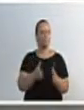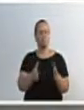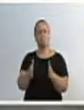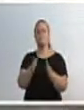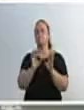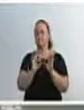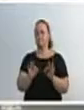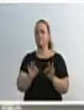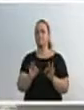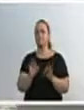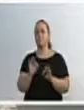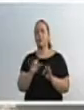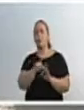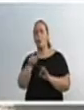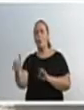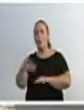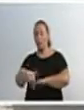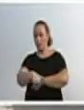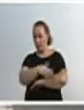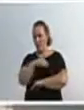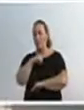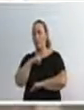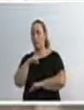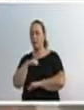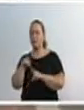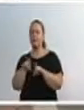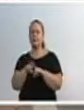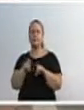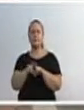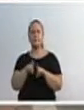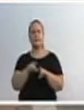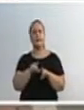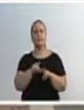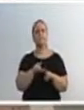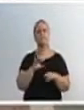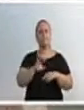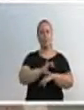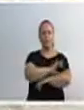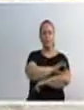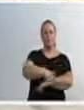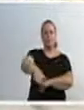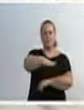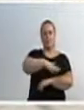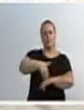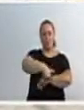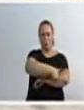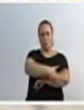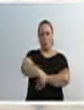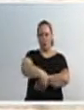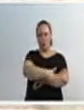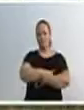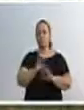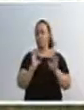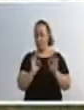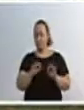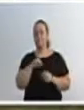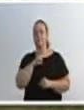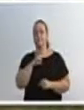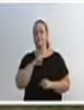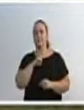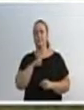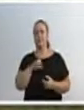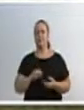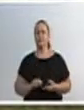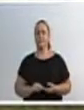na Frederico Hintz e também na Gustavo Zimmermann. Não diferente, nós